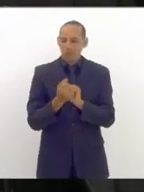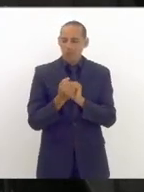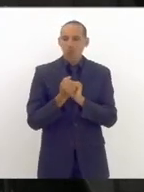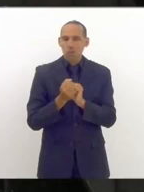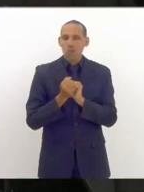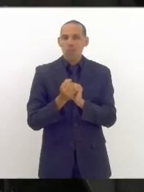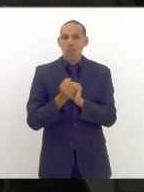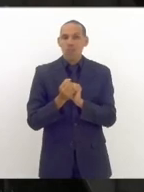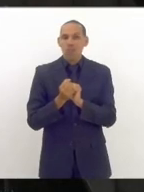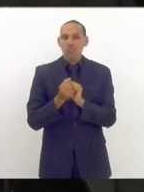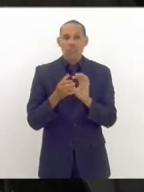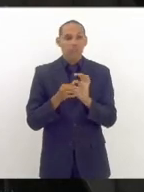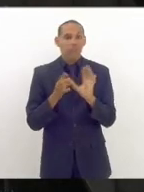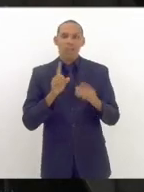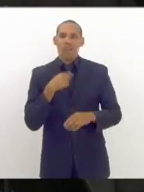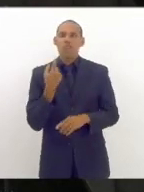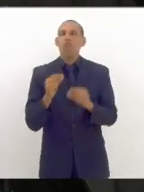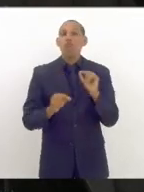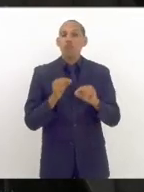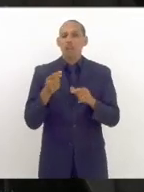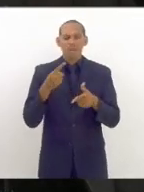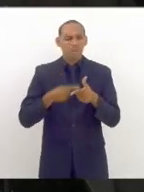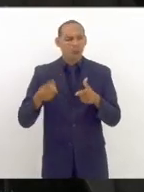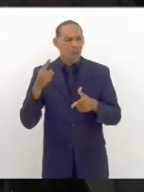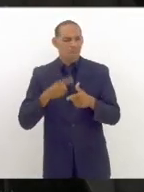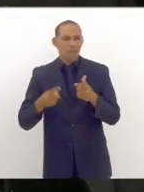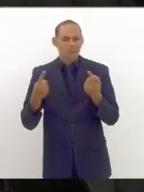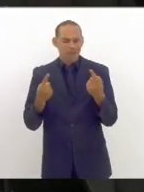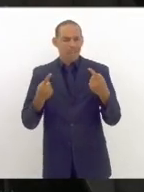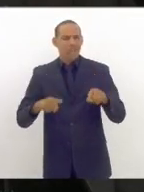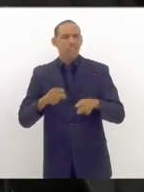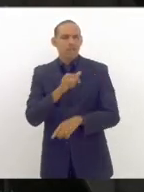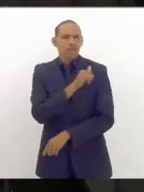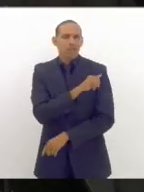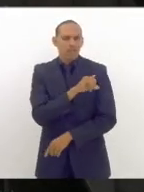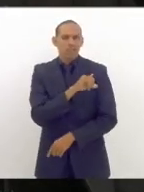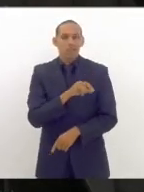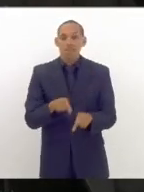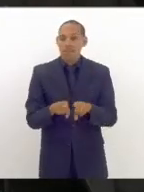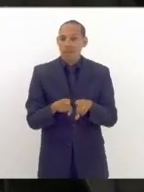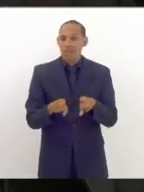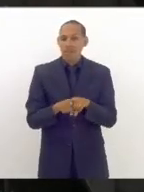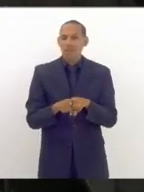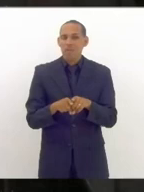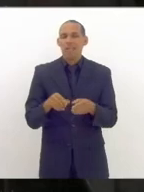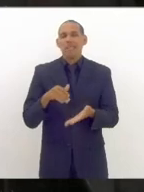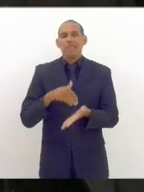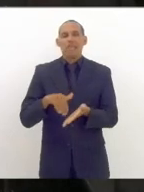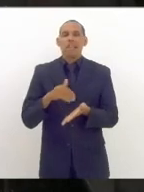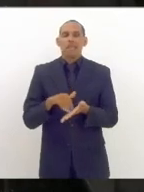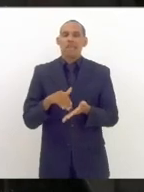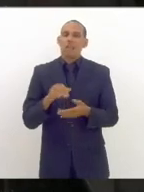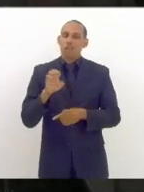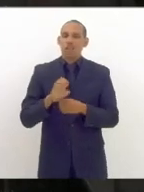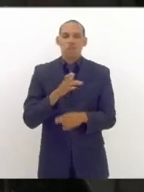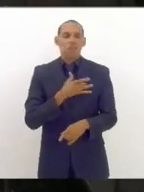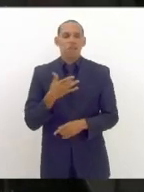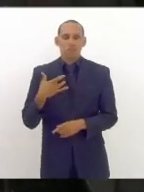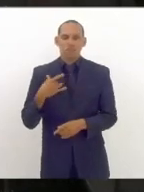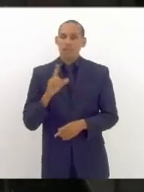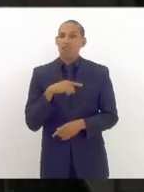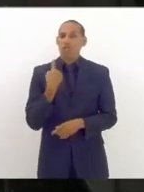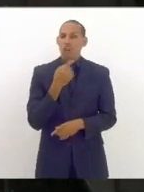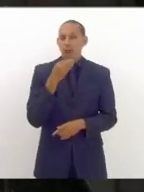nos livrou daquelas chagas que atingiu o estado do Rio de Janeiro, que atingiu a Secretaria Estadual de Saúde.